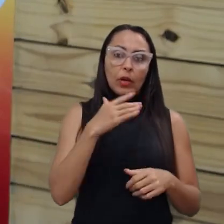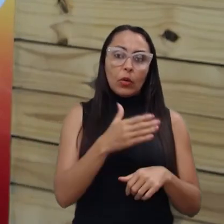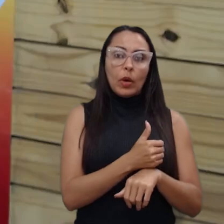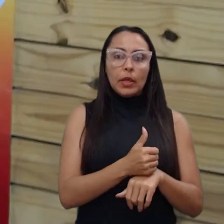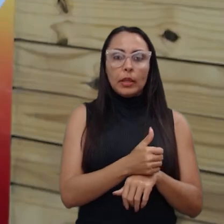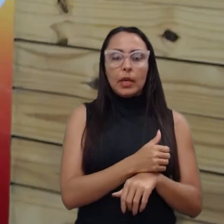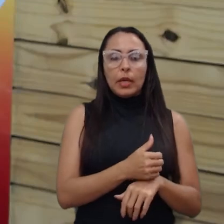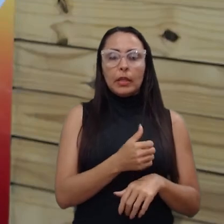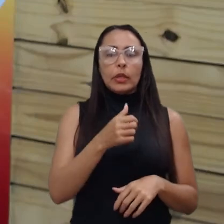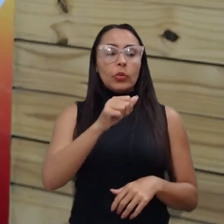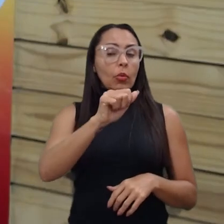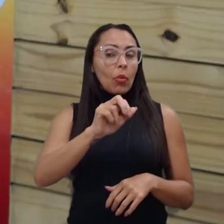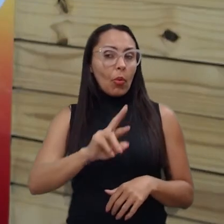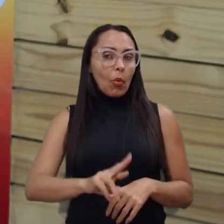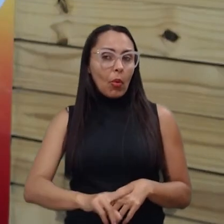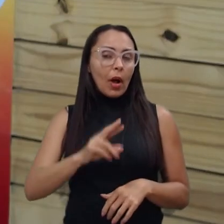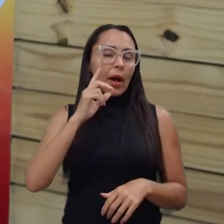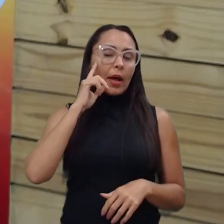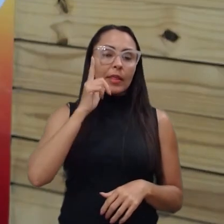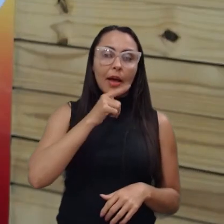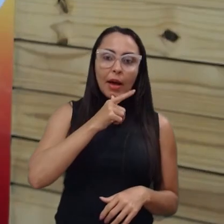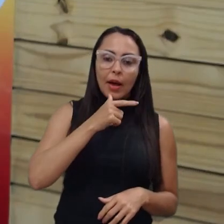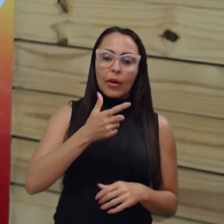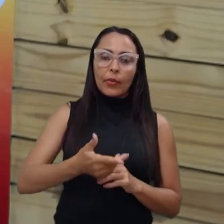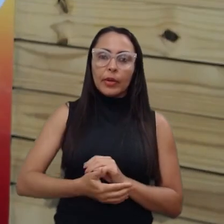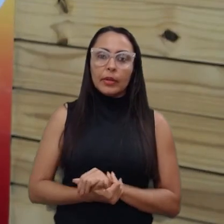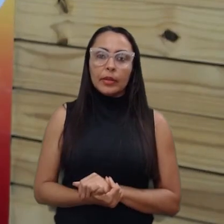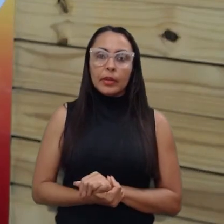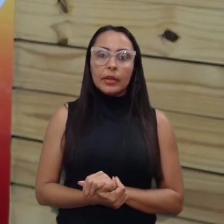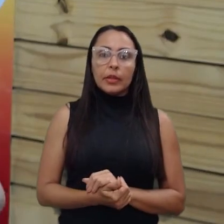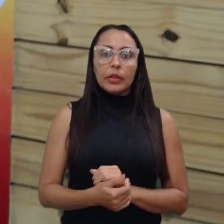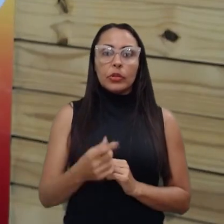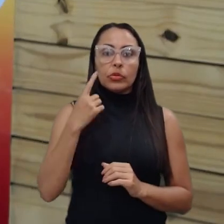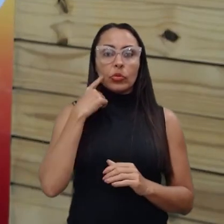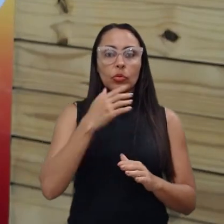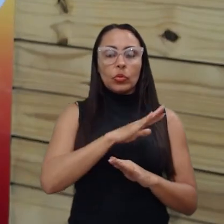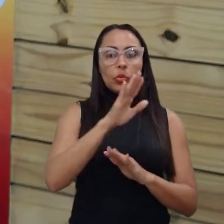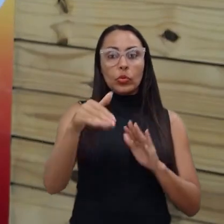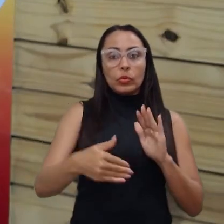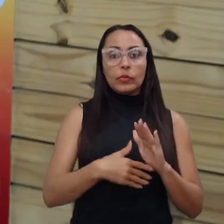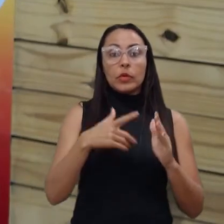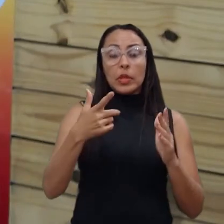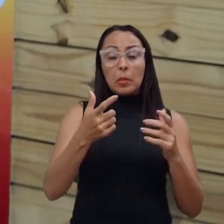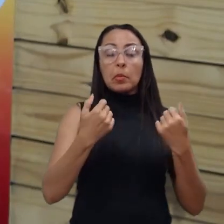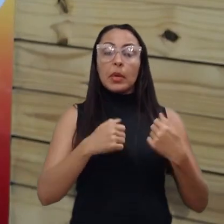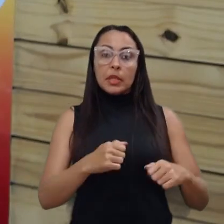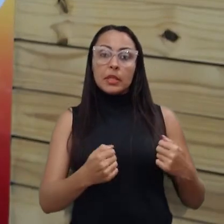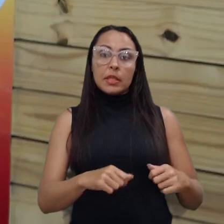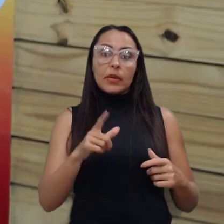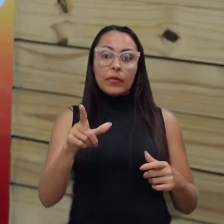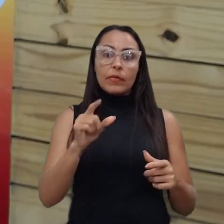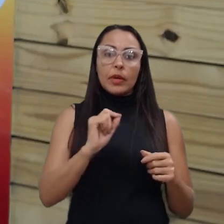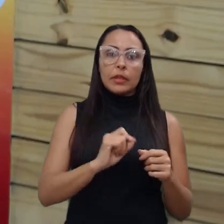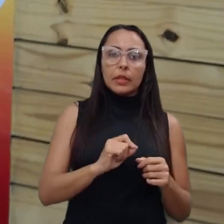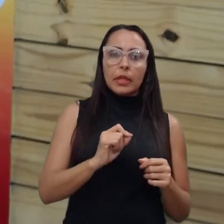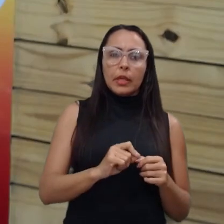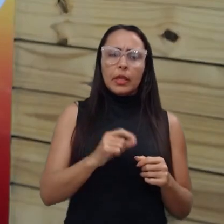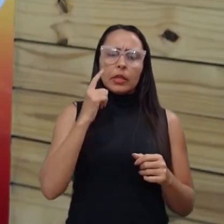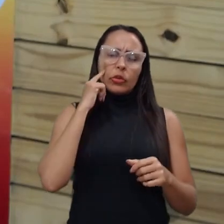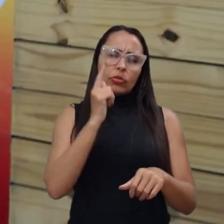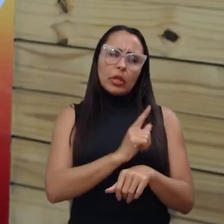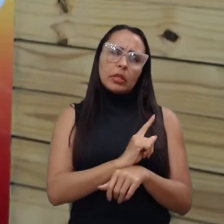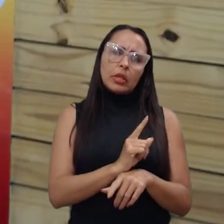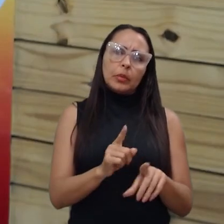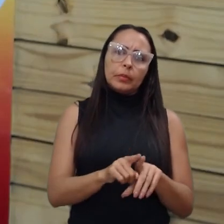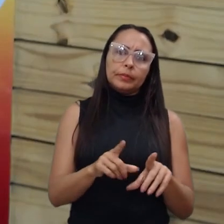ar, à qualidade da água, e isso tudo você vai precisar fazer esse gerenciamento